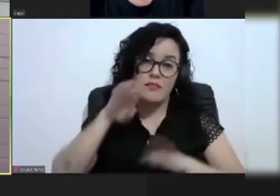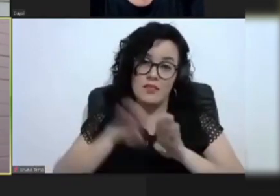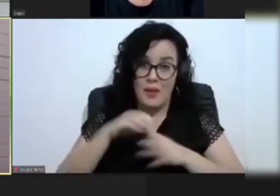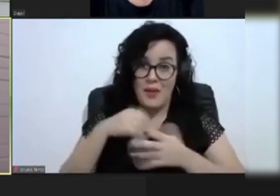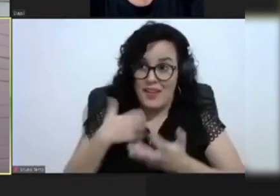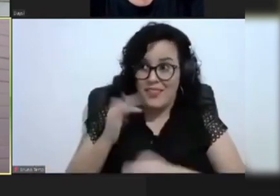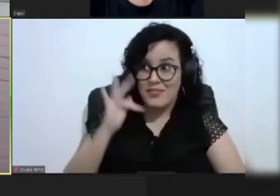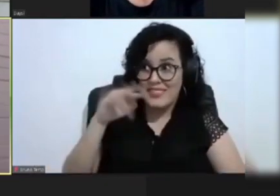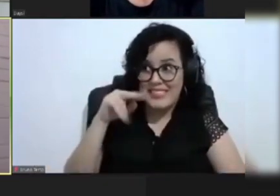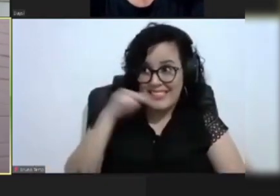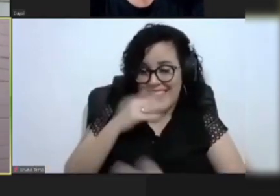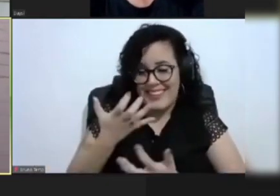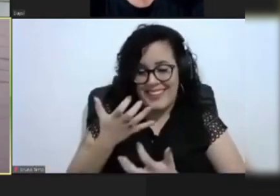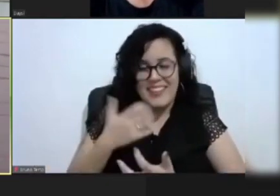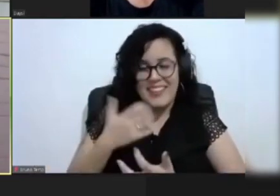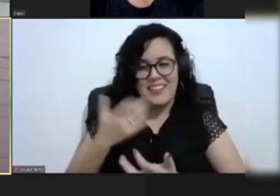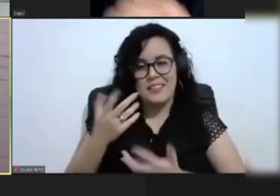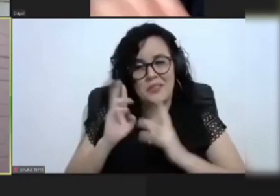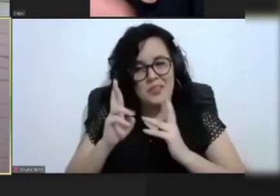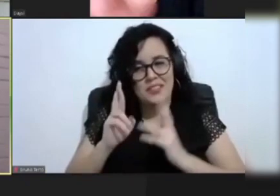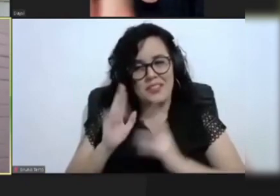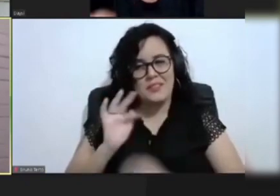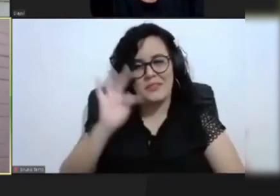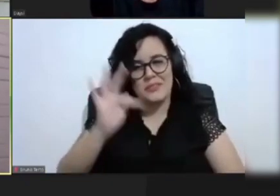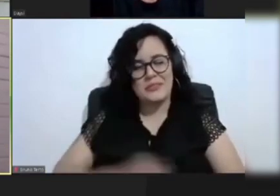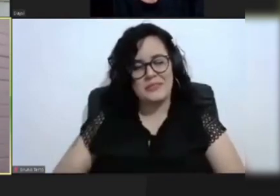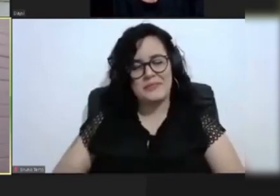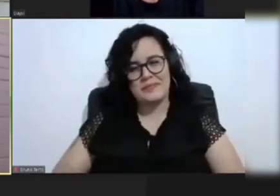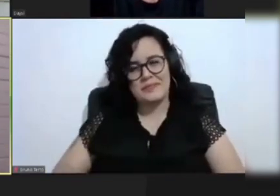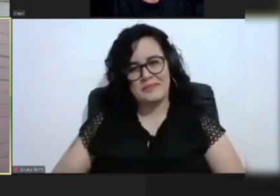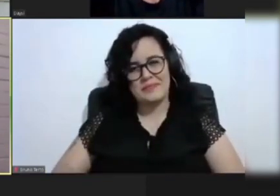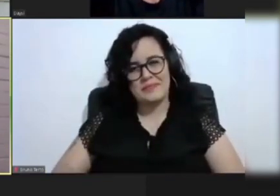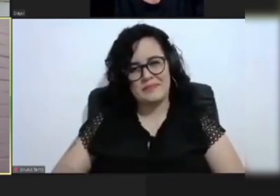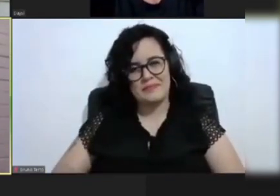ter. É isso.